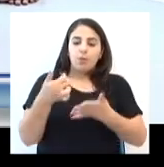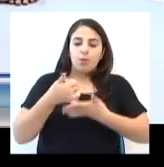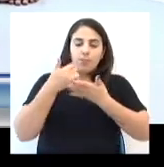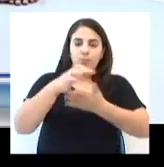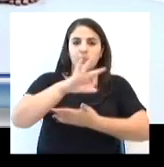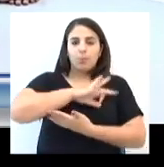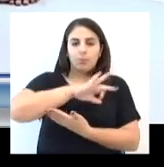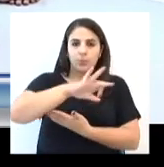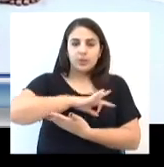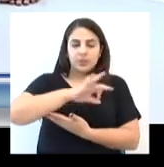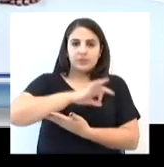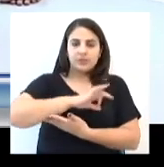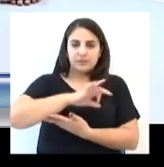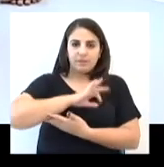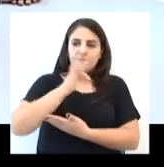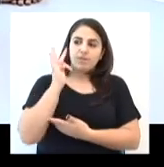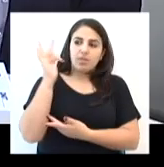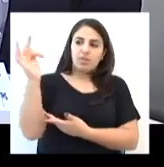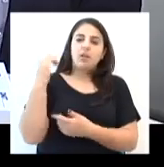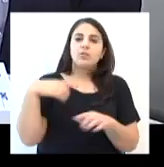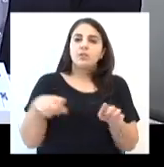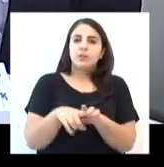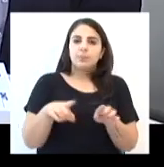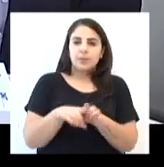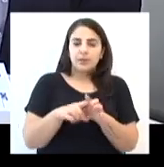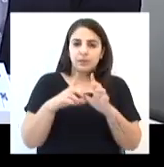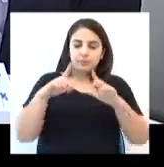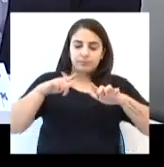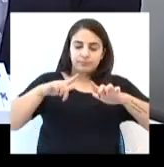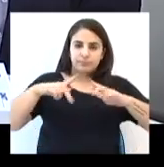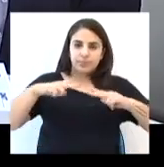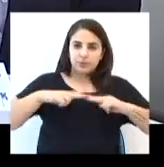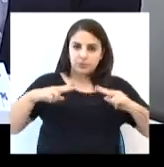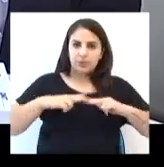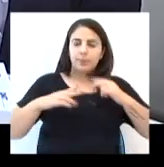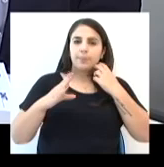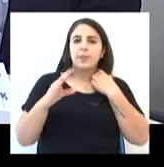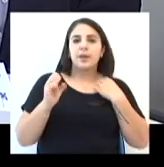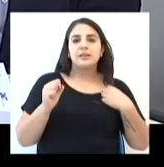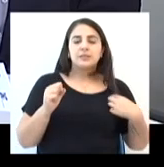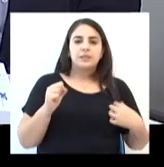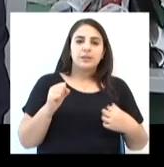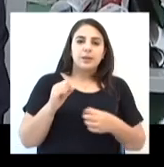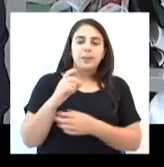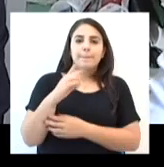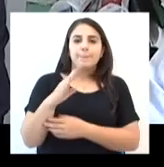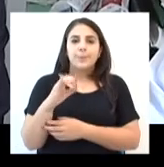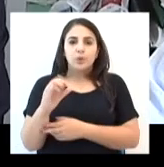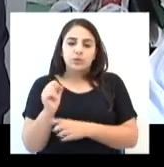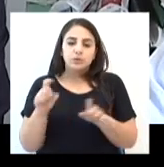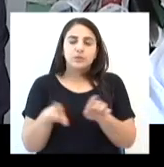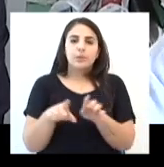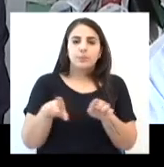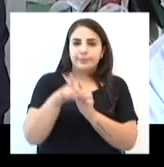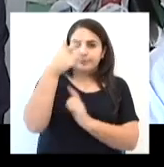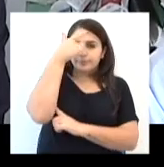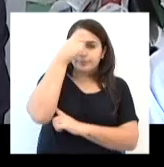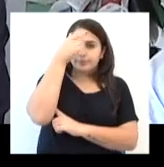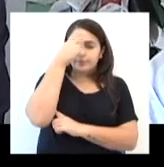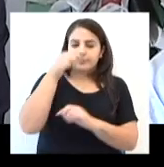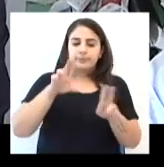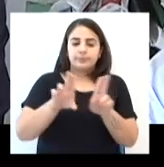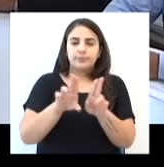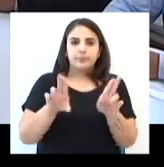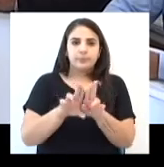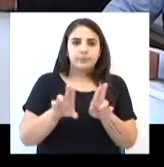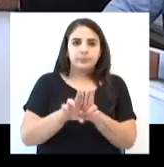da Polícia Rodoviária Federal e do setor privado através da ABS Bios e da Universidade de Passo